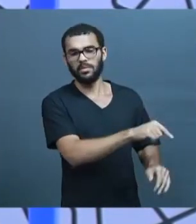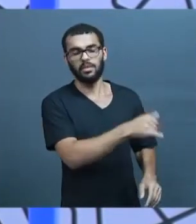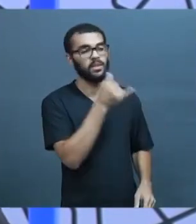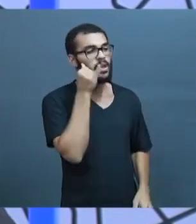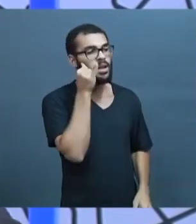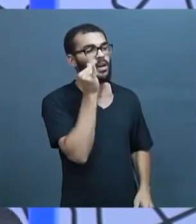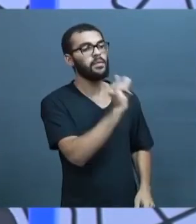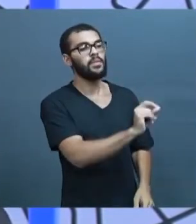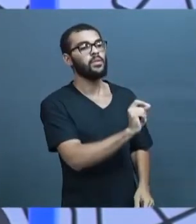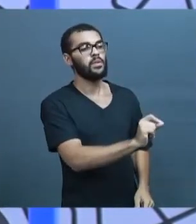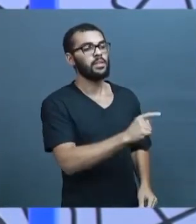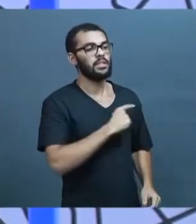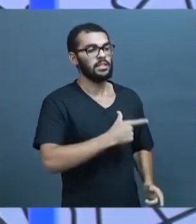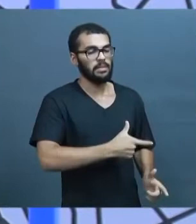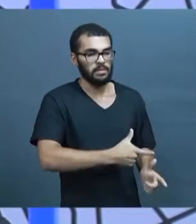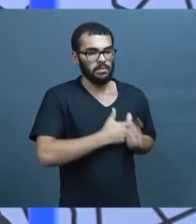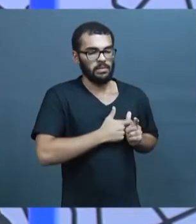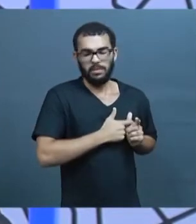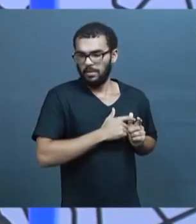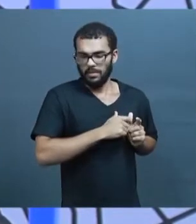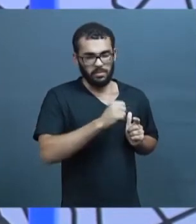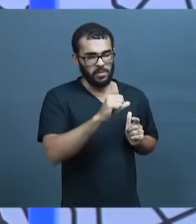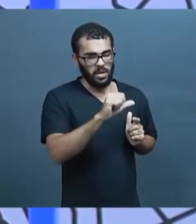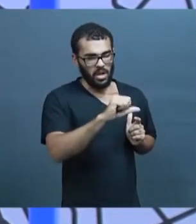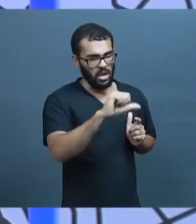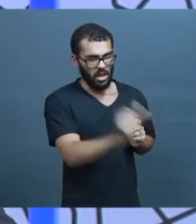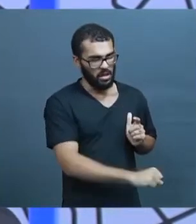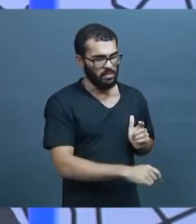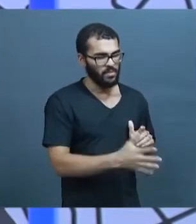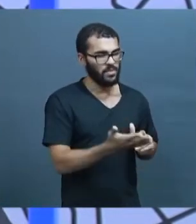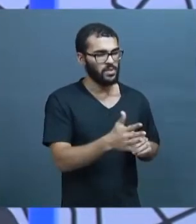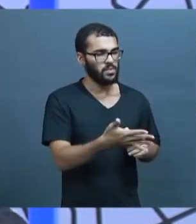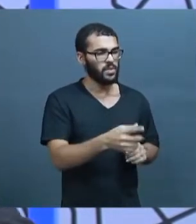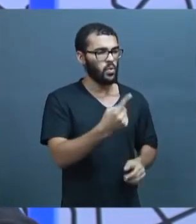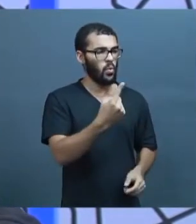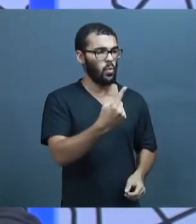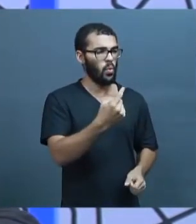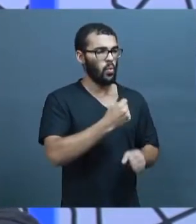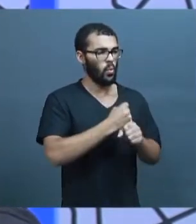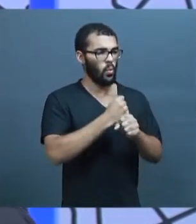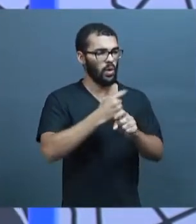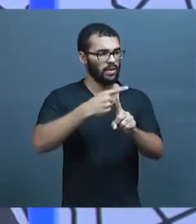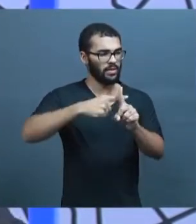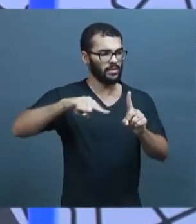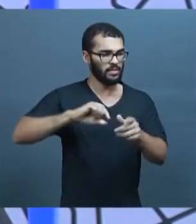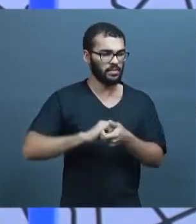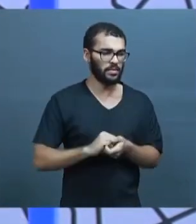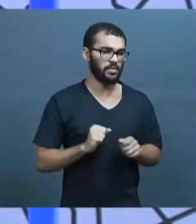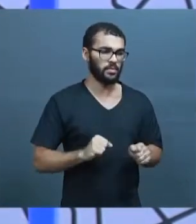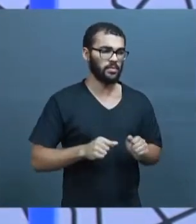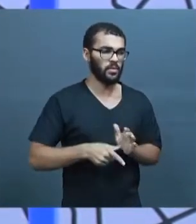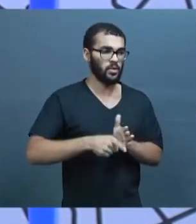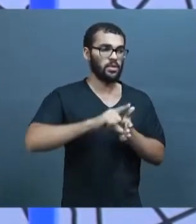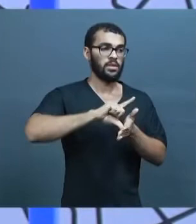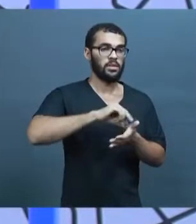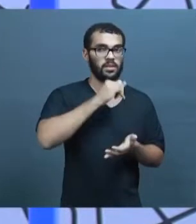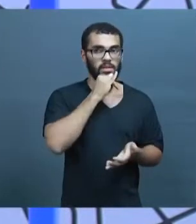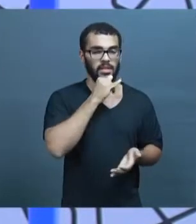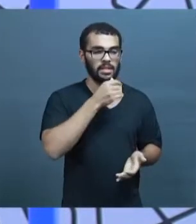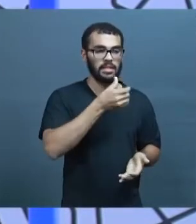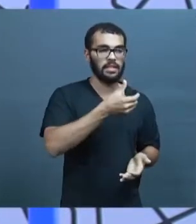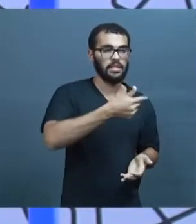uma crise aguda que se aponta no intervalo de um ano e meio, e isso pode ser antecipado para daqui